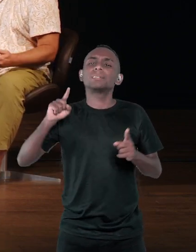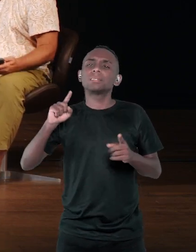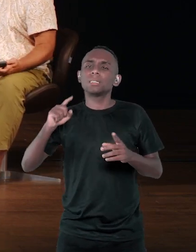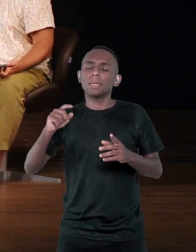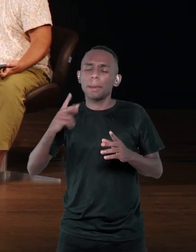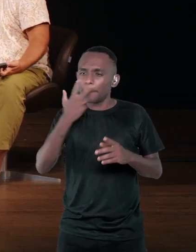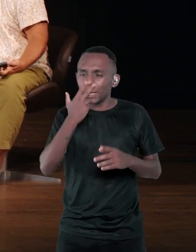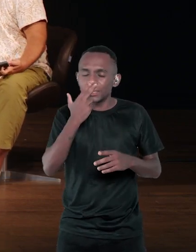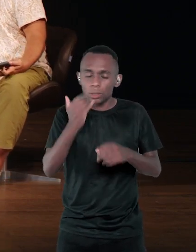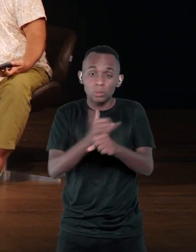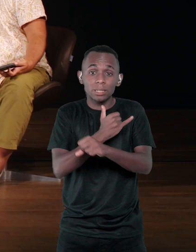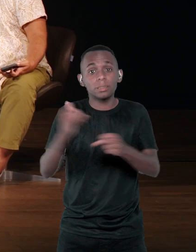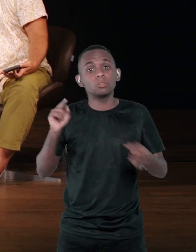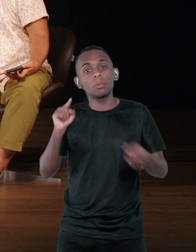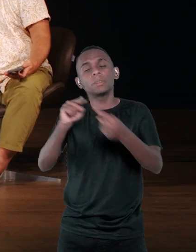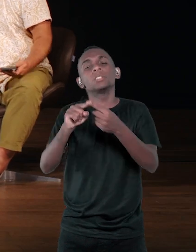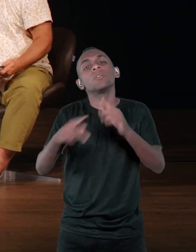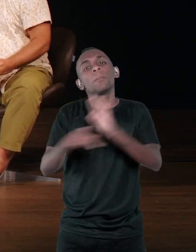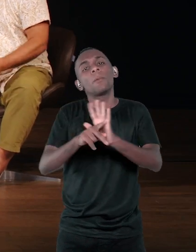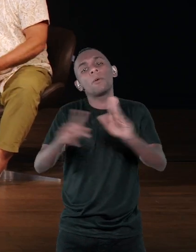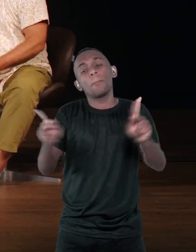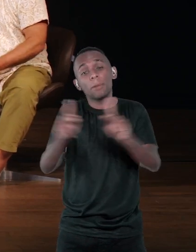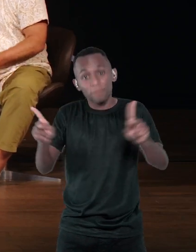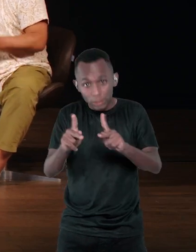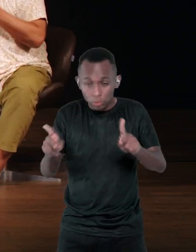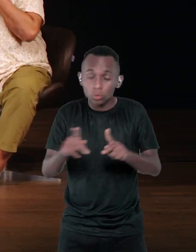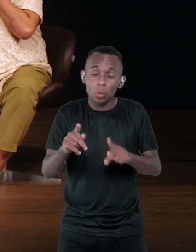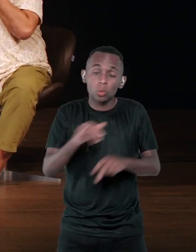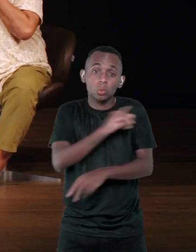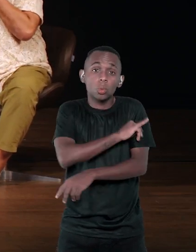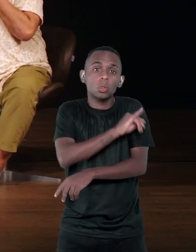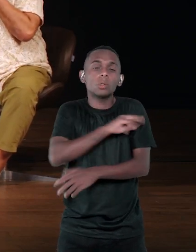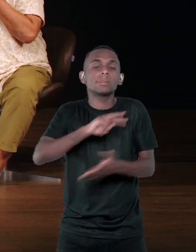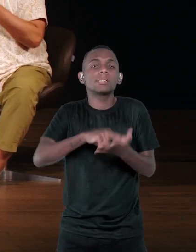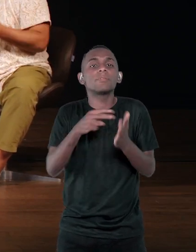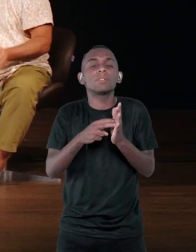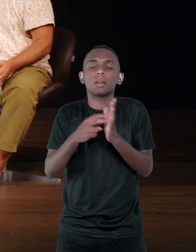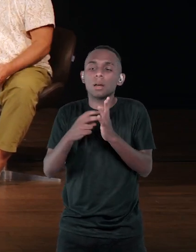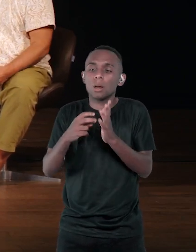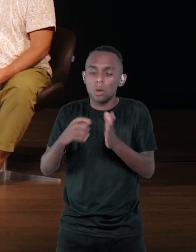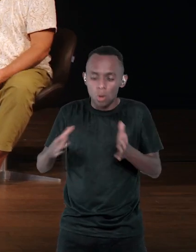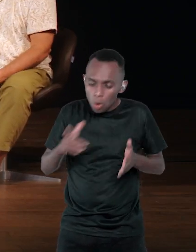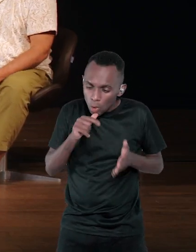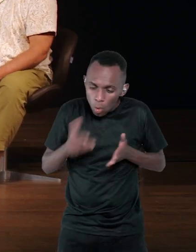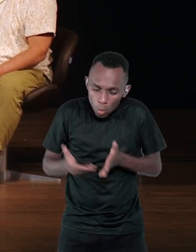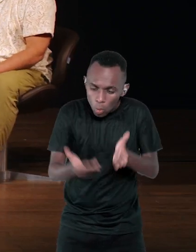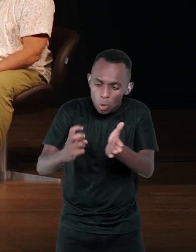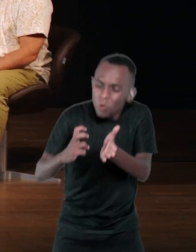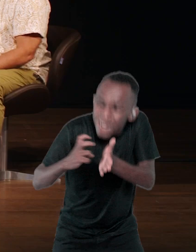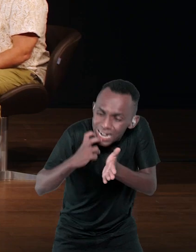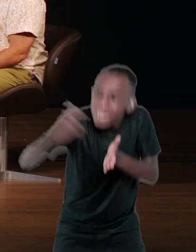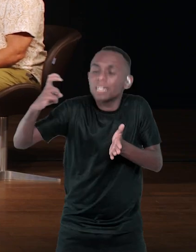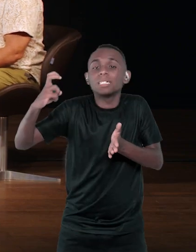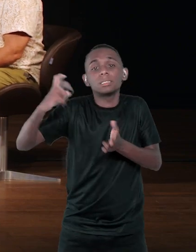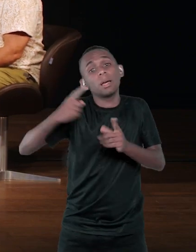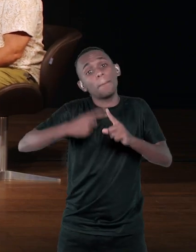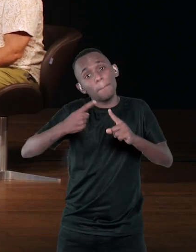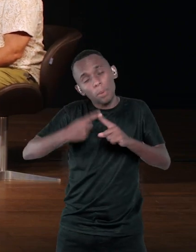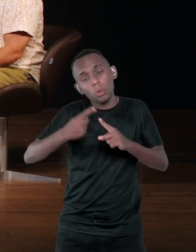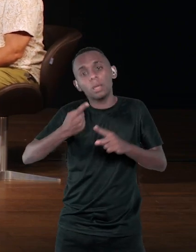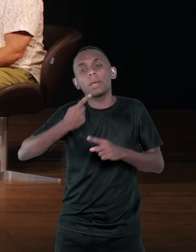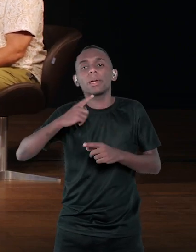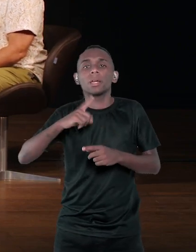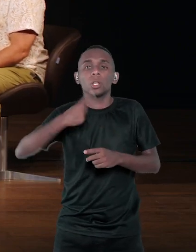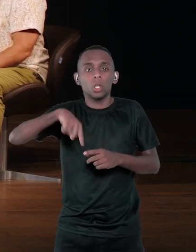dos professores do Rio e que eu trago para vocês, que é o Grito do Rio. Porque a gente trabalha, gente, com um conceito de